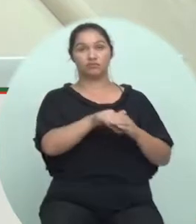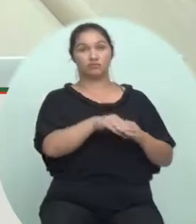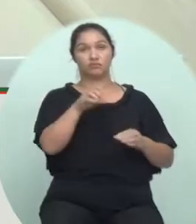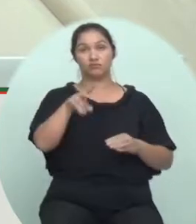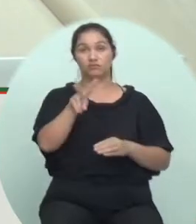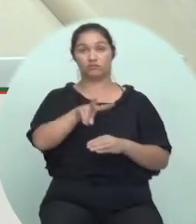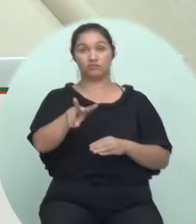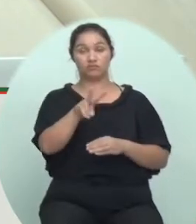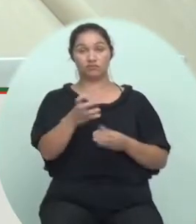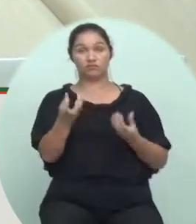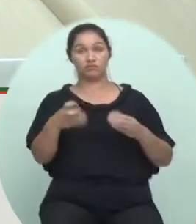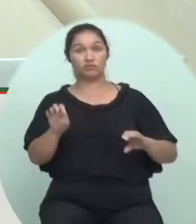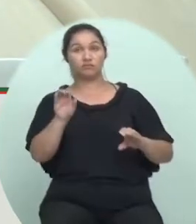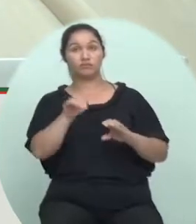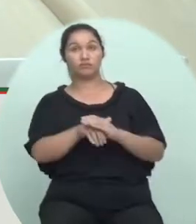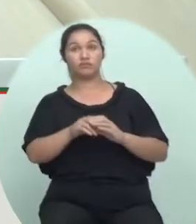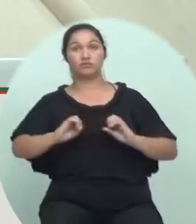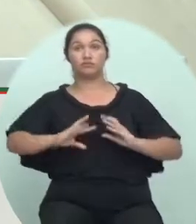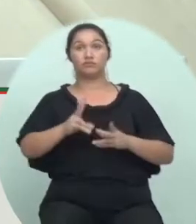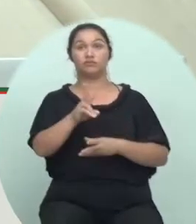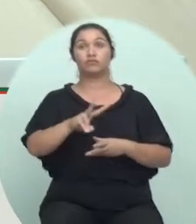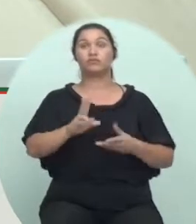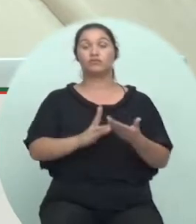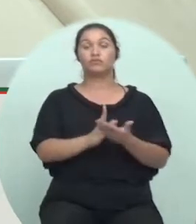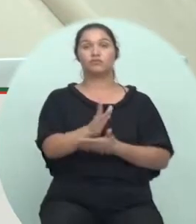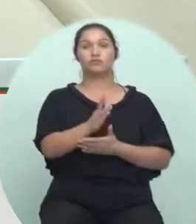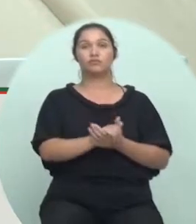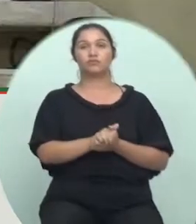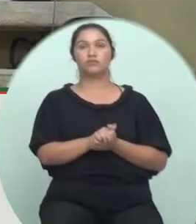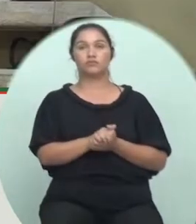Os contrários se manifestem. Aprovado por unanimidade.